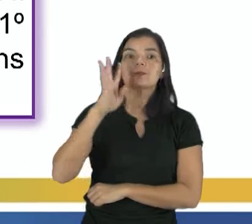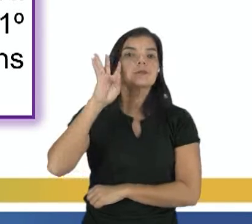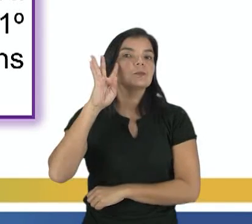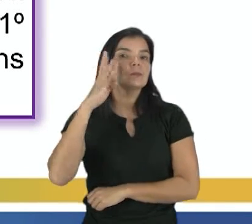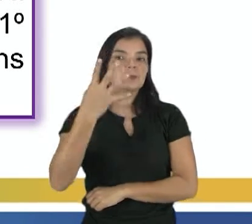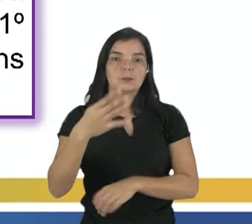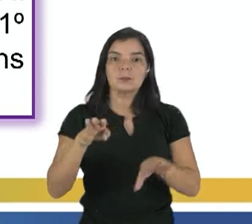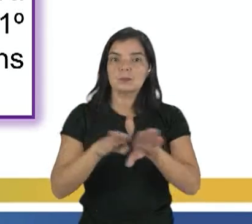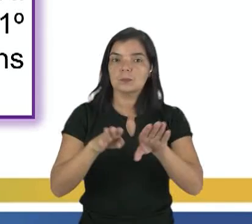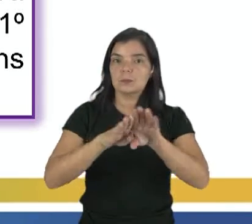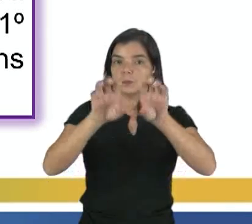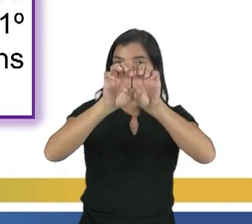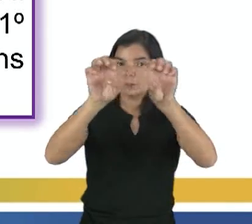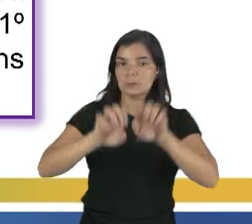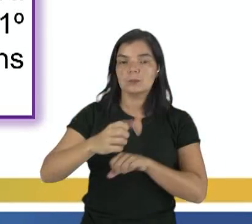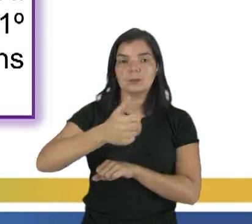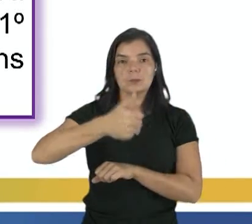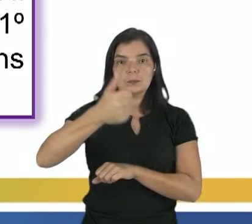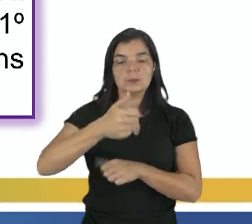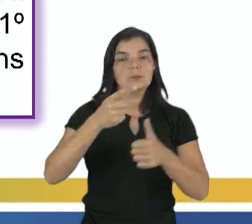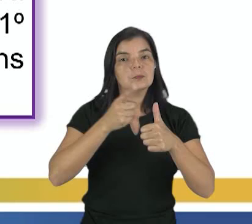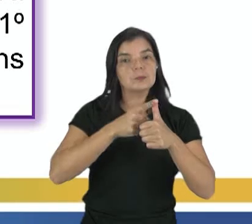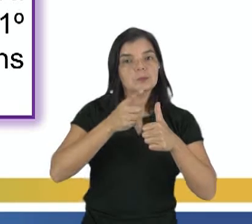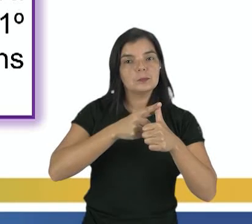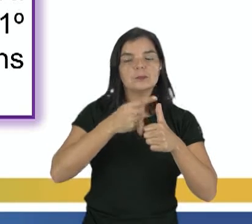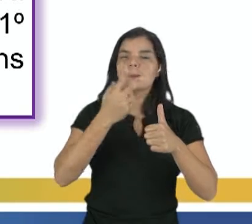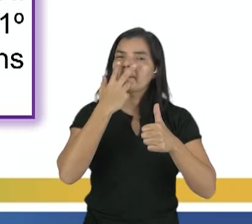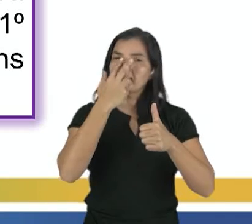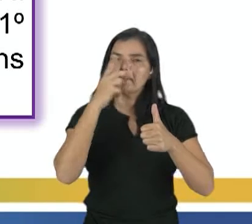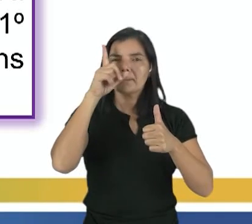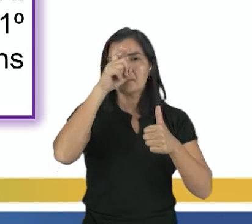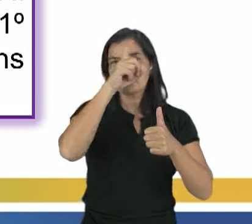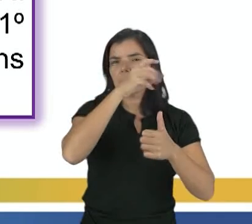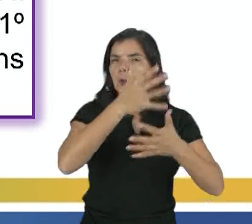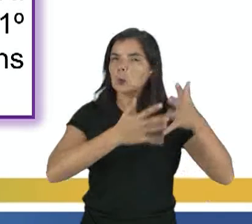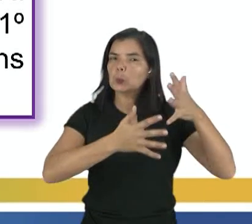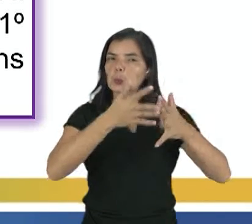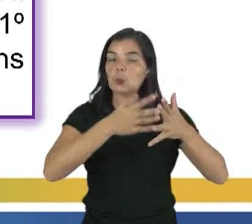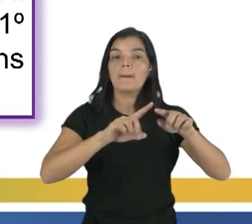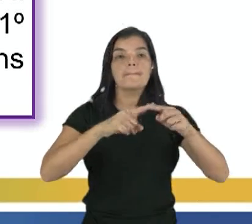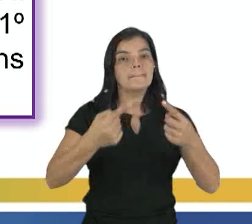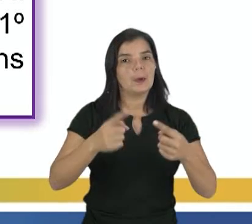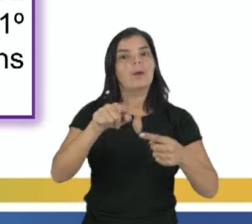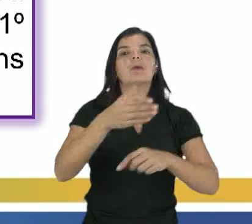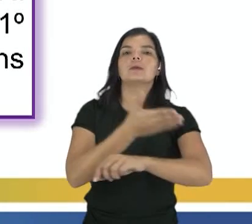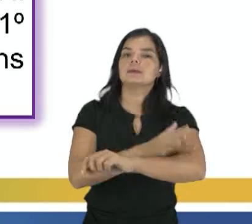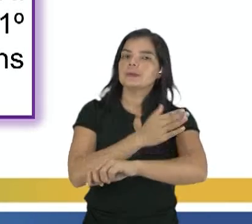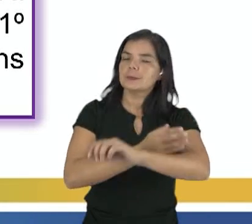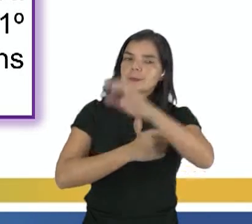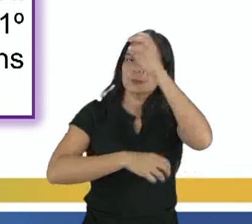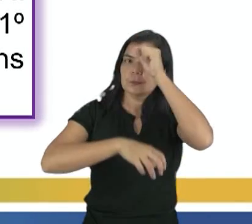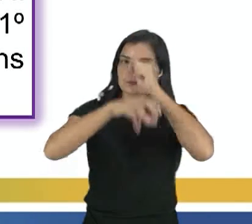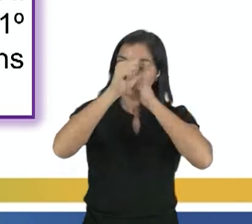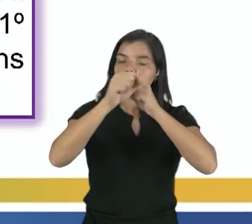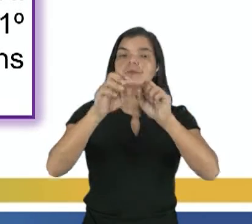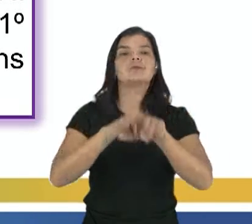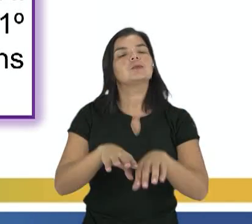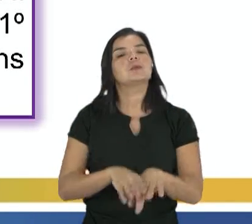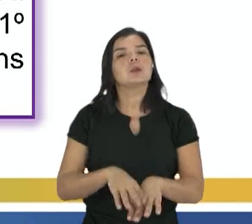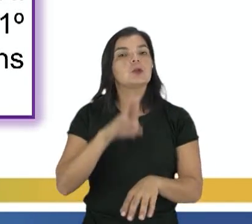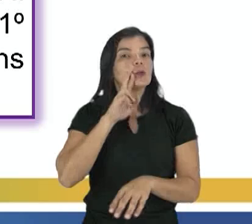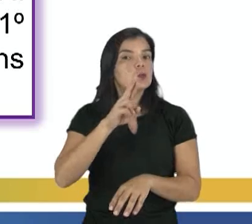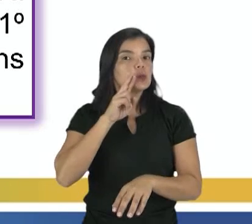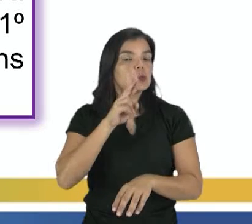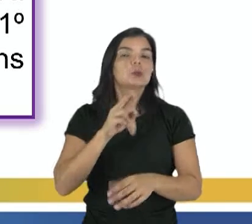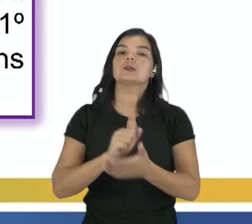e resolver equações do primeiro grau a primeiro momento parece bem complicado e confuso porém é praticando que se aprende resolver bastante